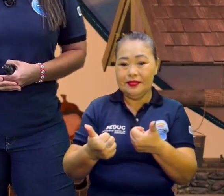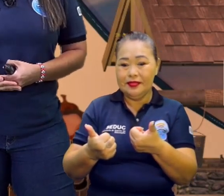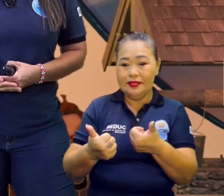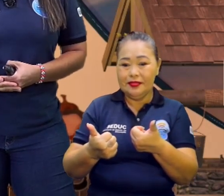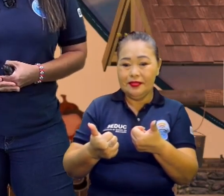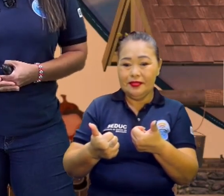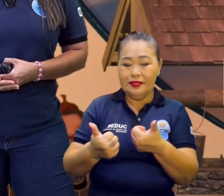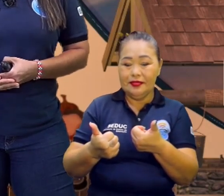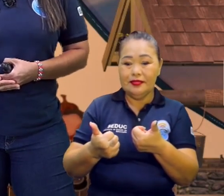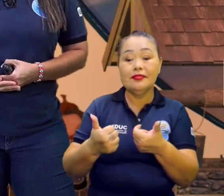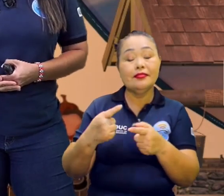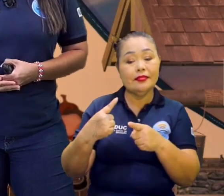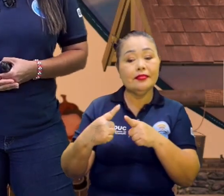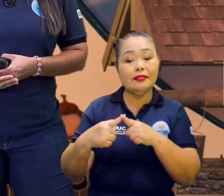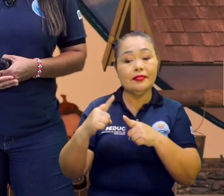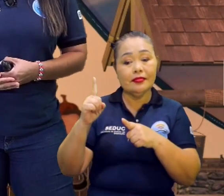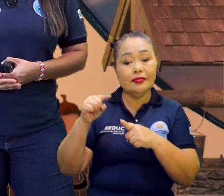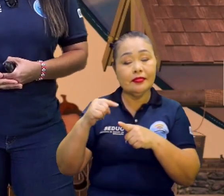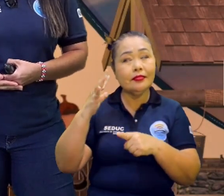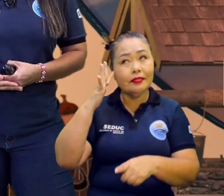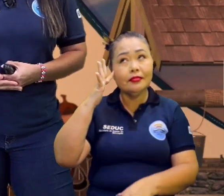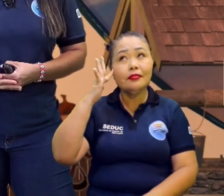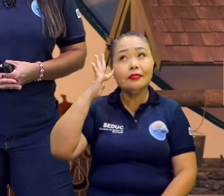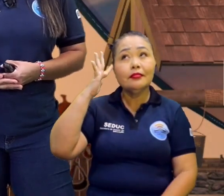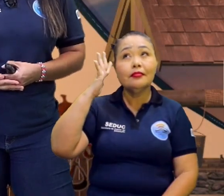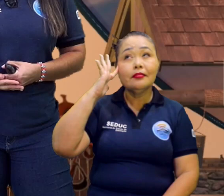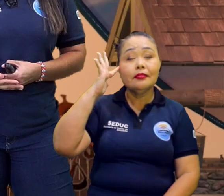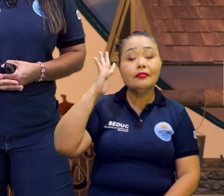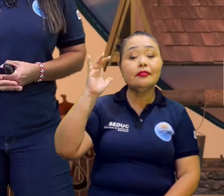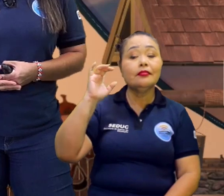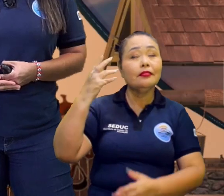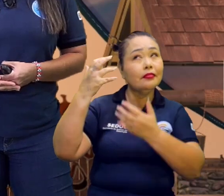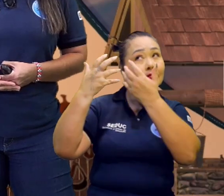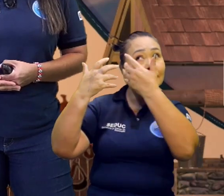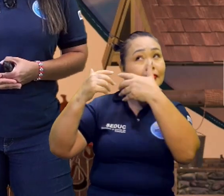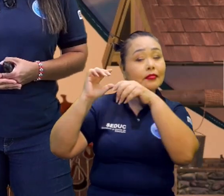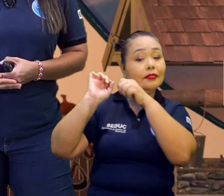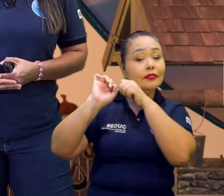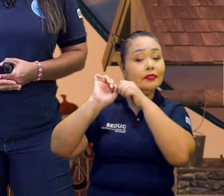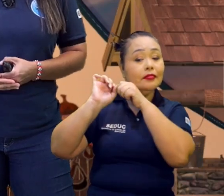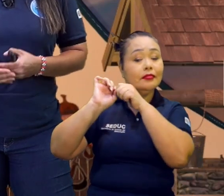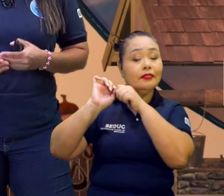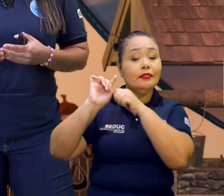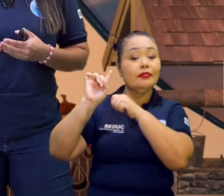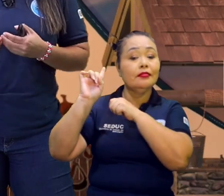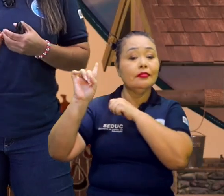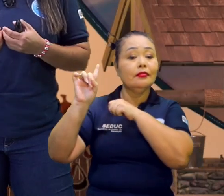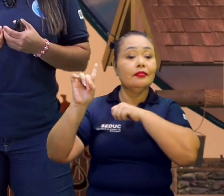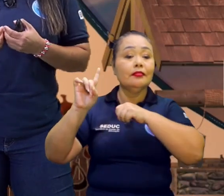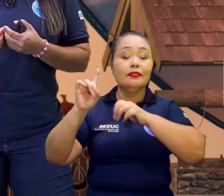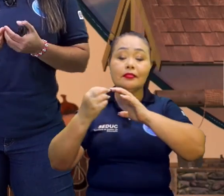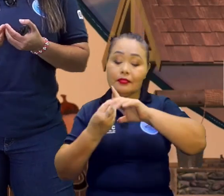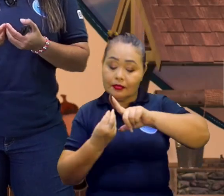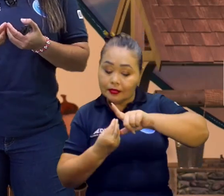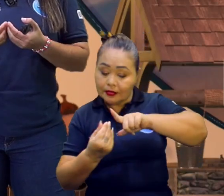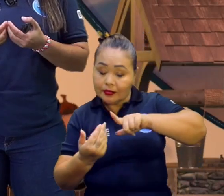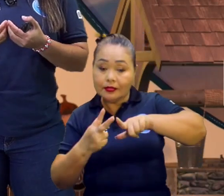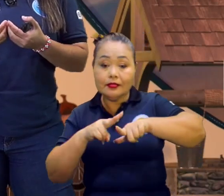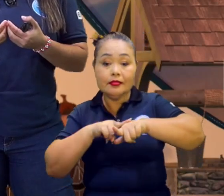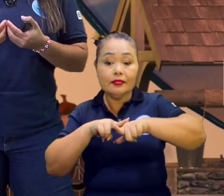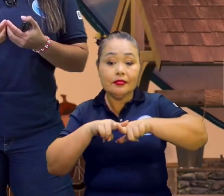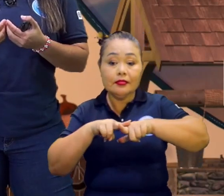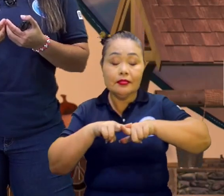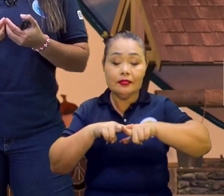Mas é um ponto de reflexão. Aí ele está dizendo ali, ó, a adubação verde, ela tem toda essa